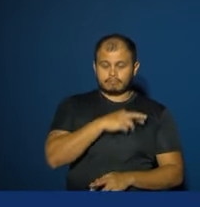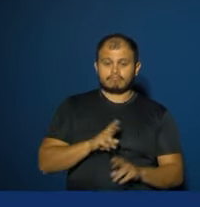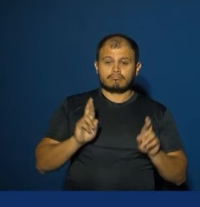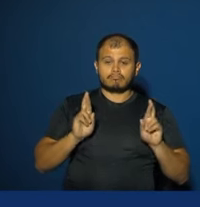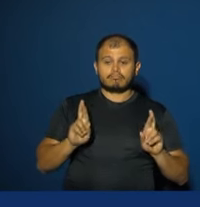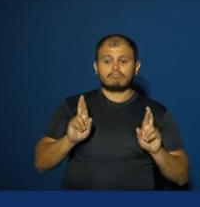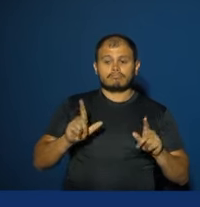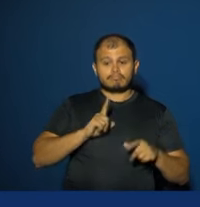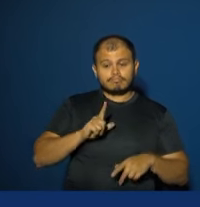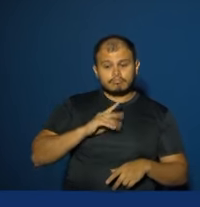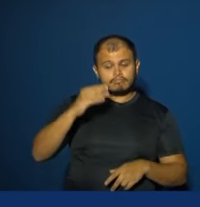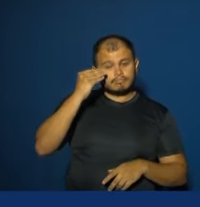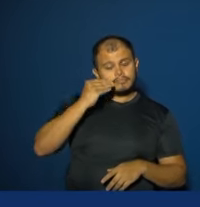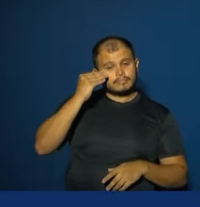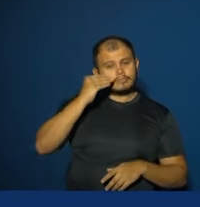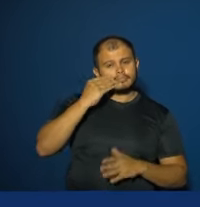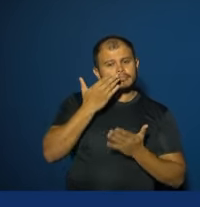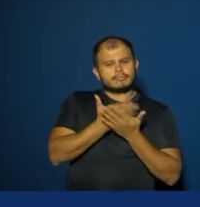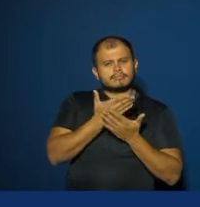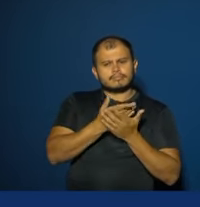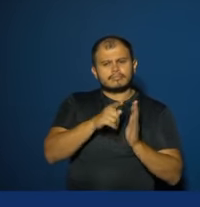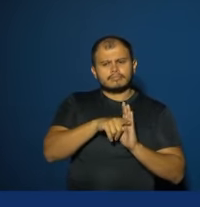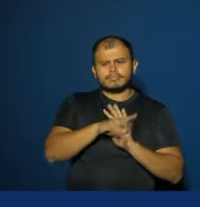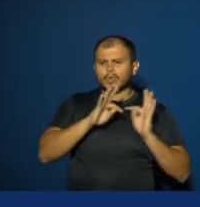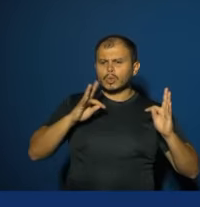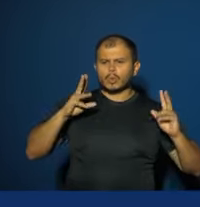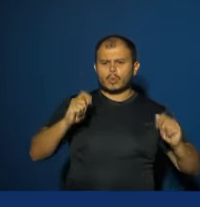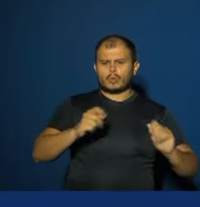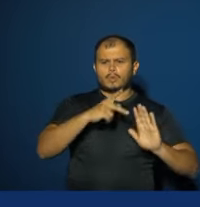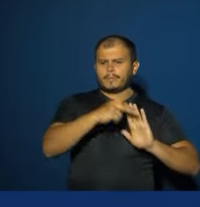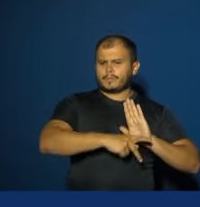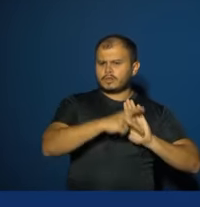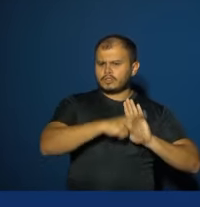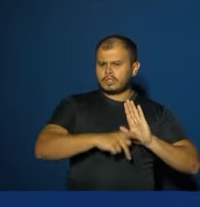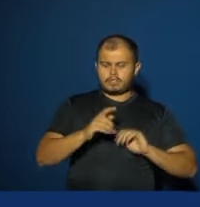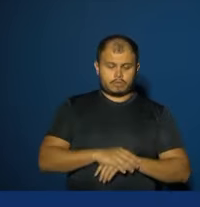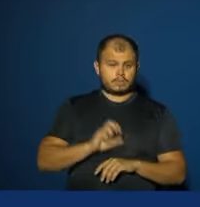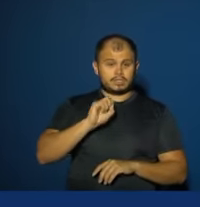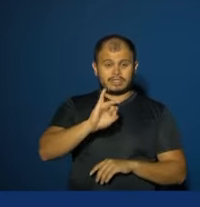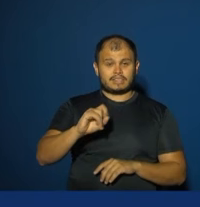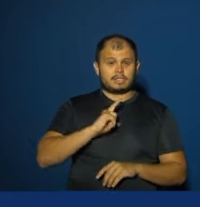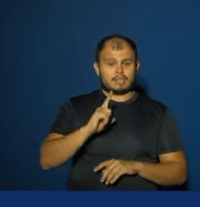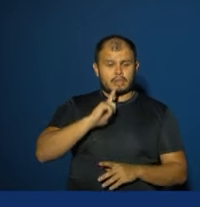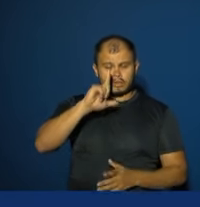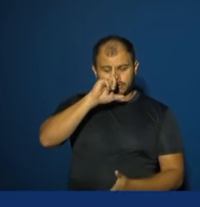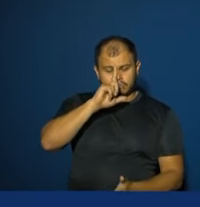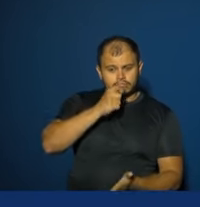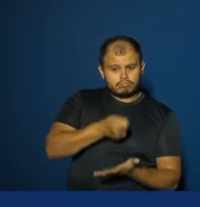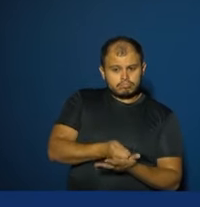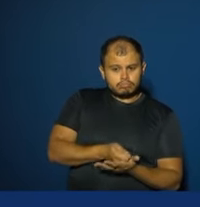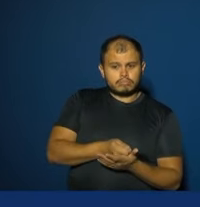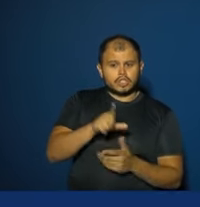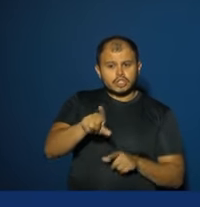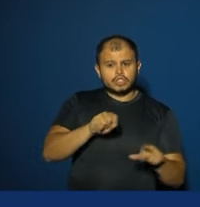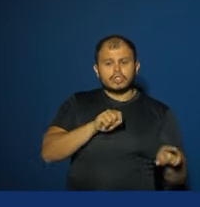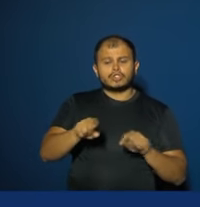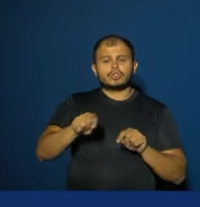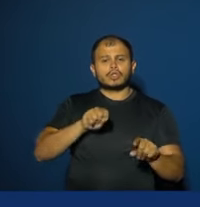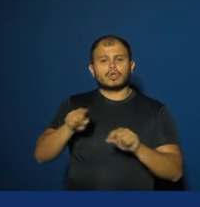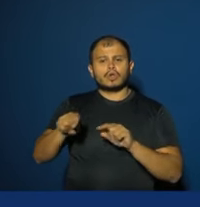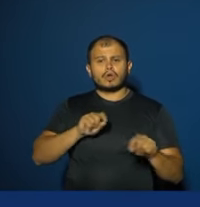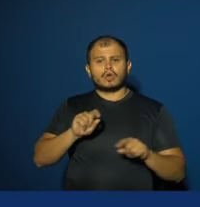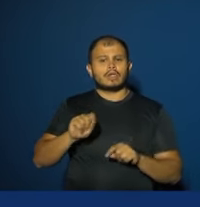estudar cada projeto Porque mesmo aqueles aonde a gente escolhe por Ah não bidar